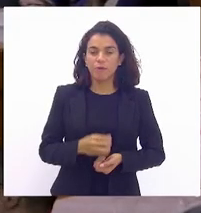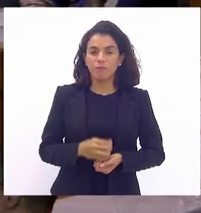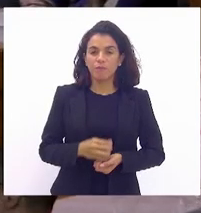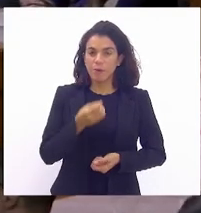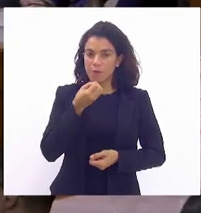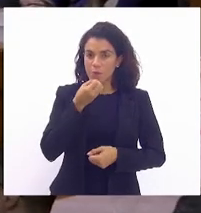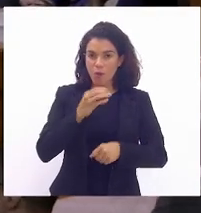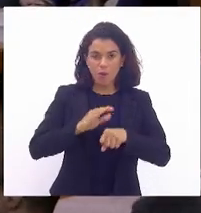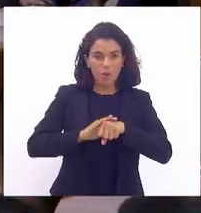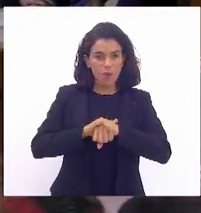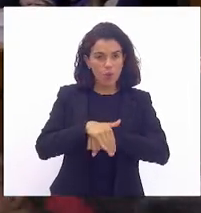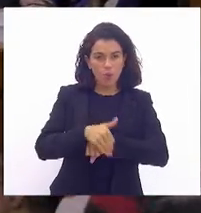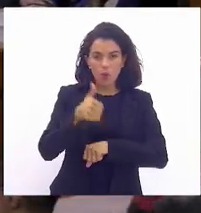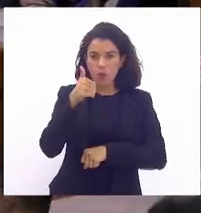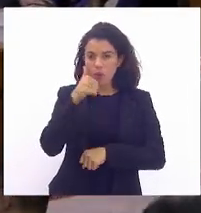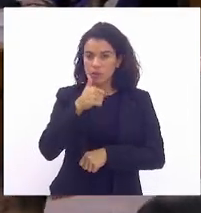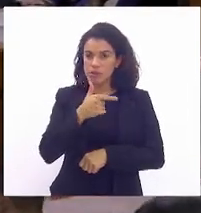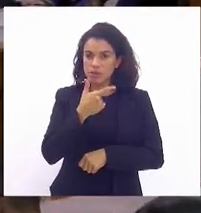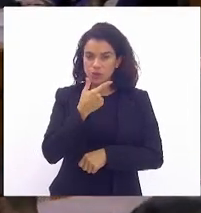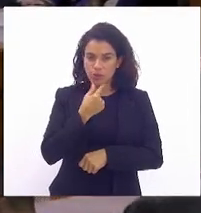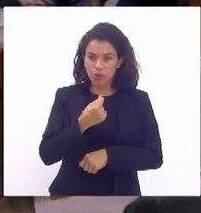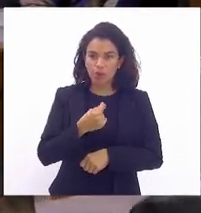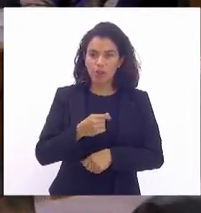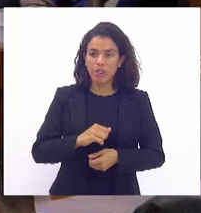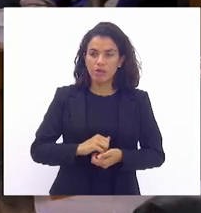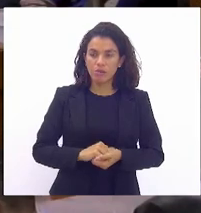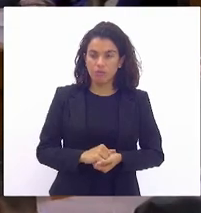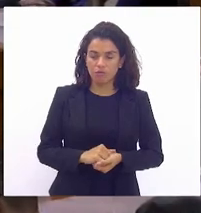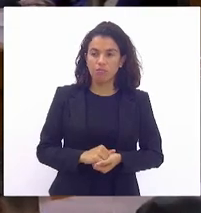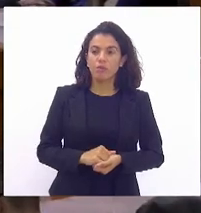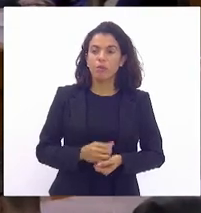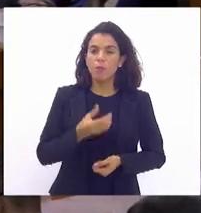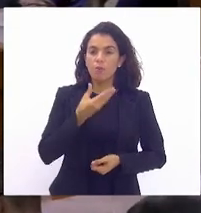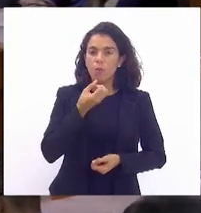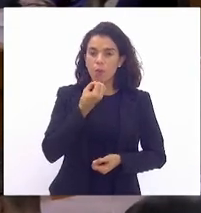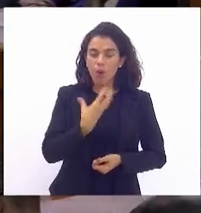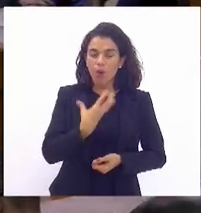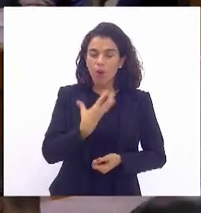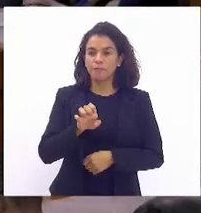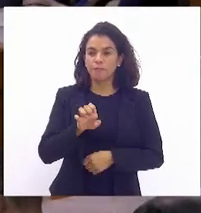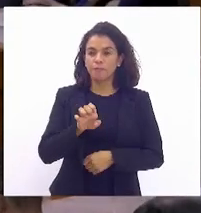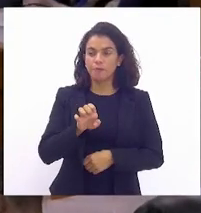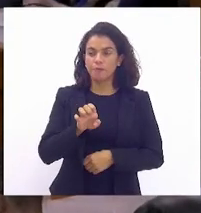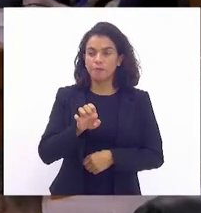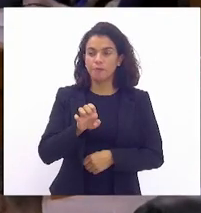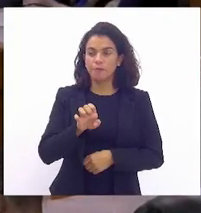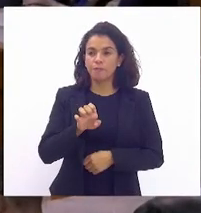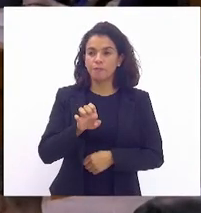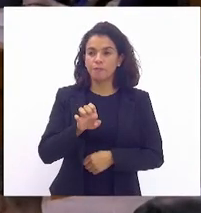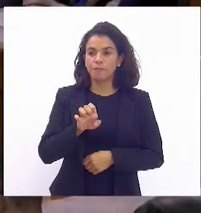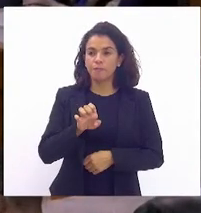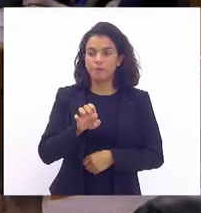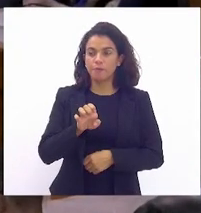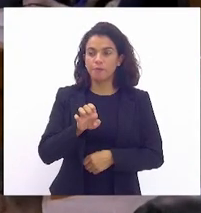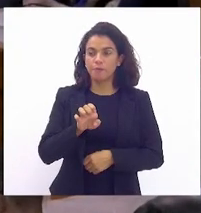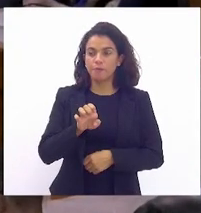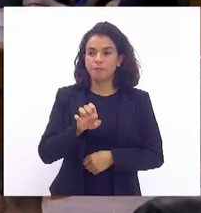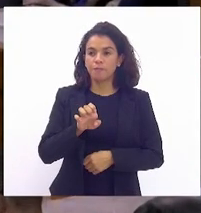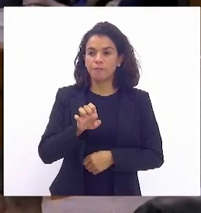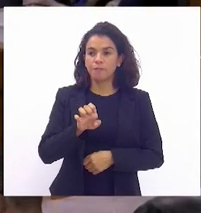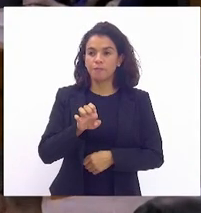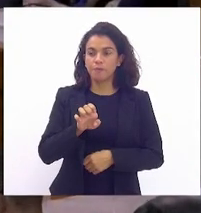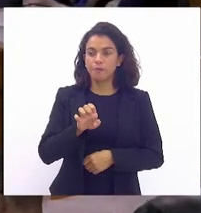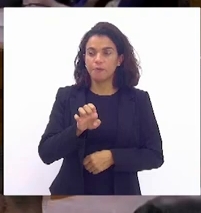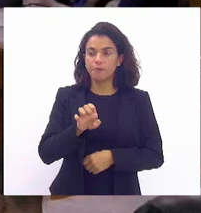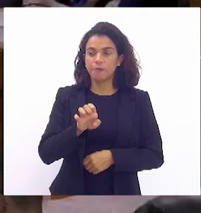Boa noite, senhoras e senhores. Boa noite, deputado Jari. Boa noite, deputado Jorge. Boa noite,